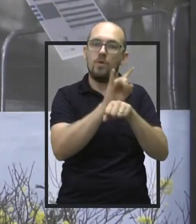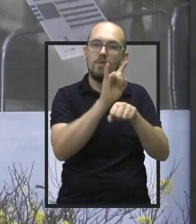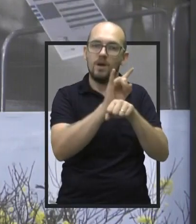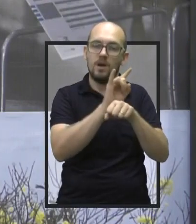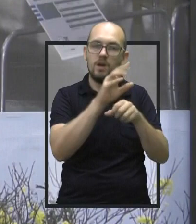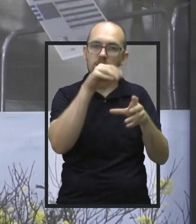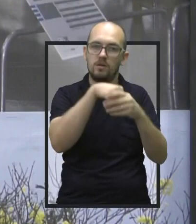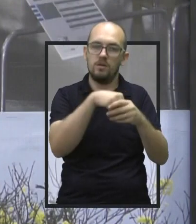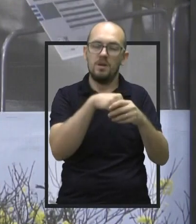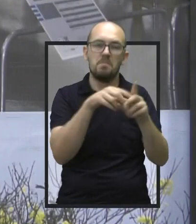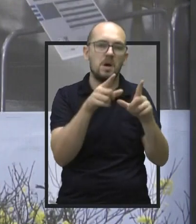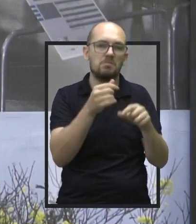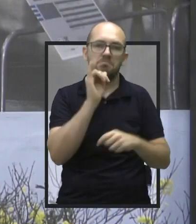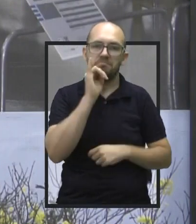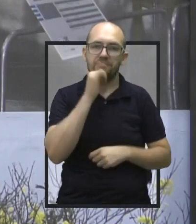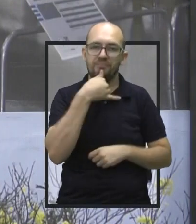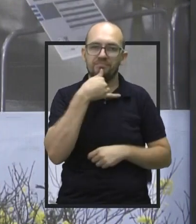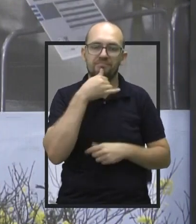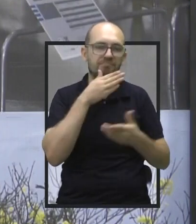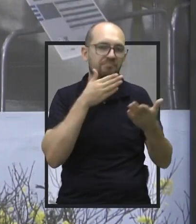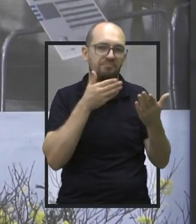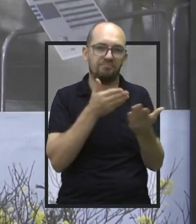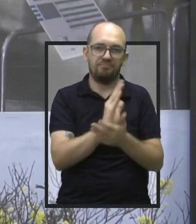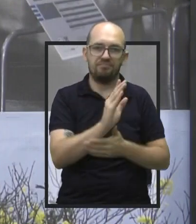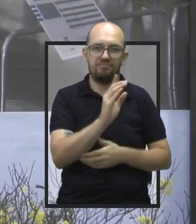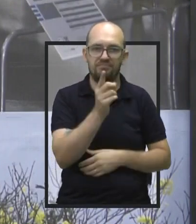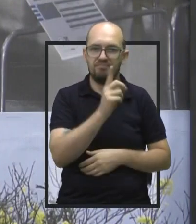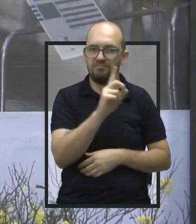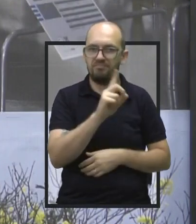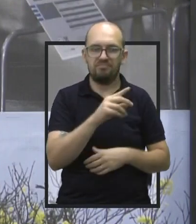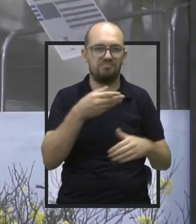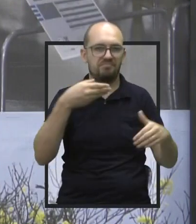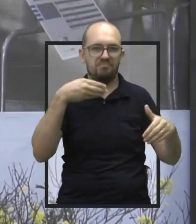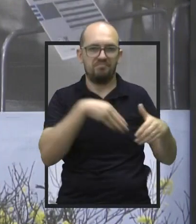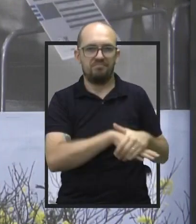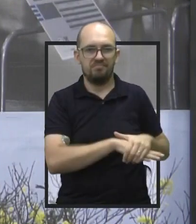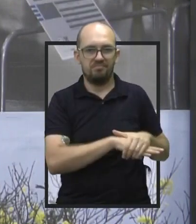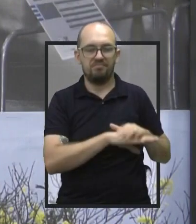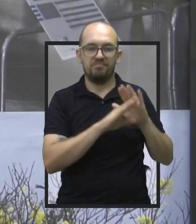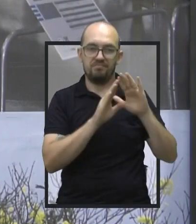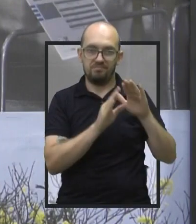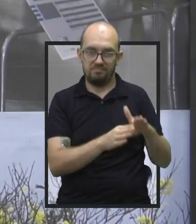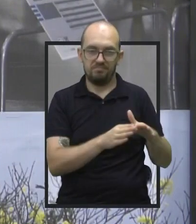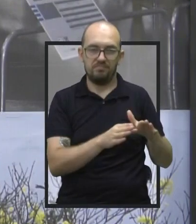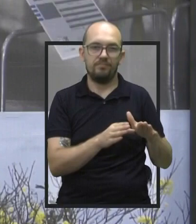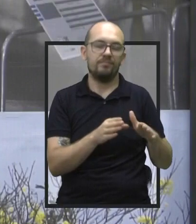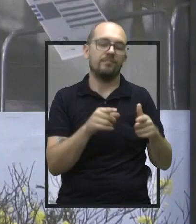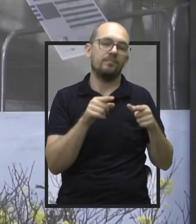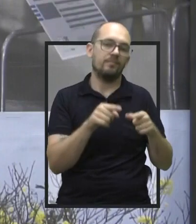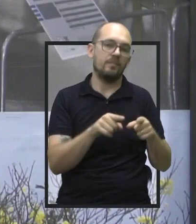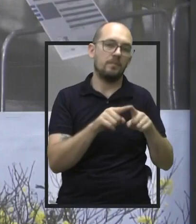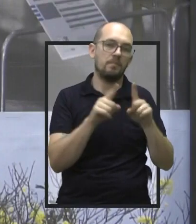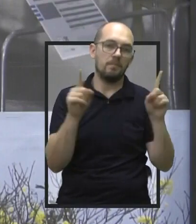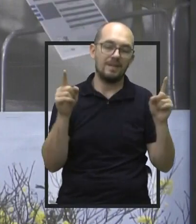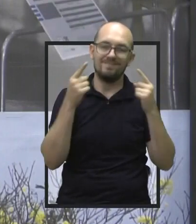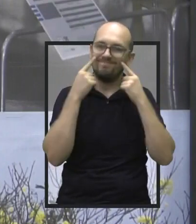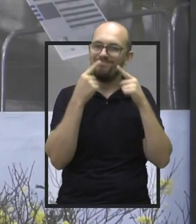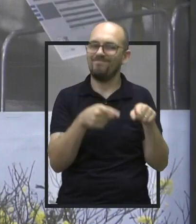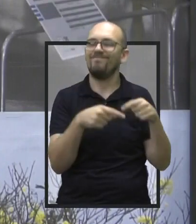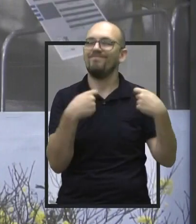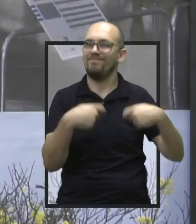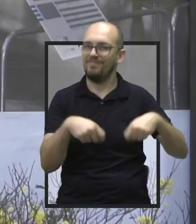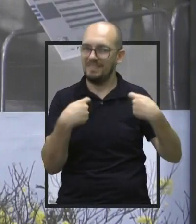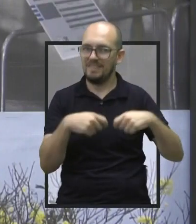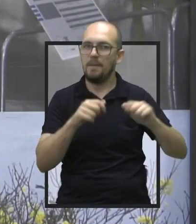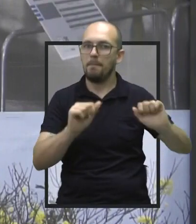Infelizmente, não passou, né? Foi arquivado. Mas a gente vê que a gente precisa dessa melhoria